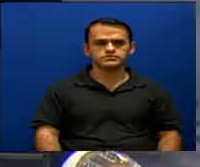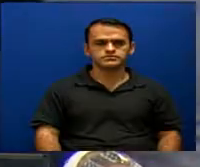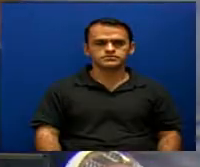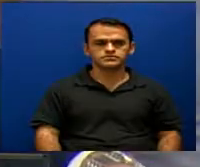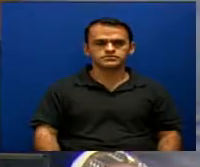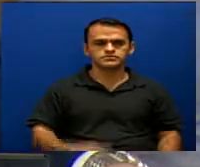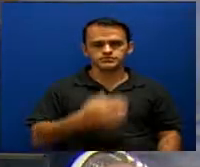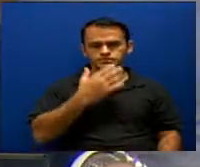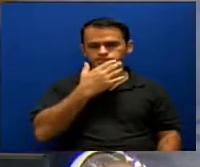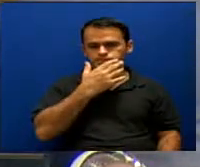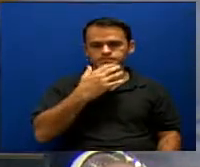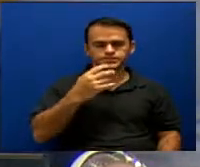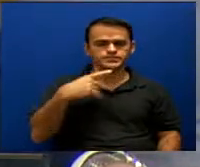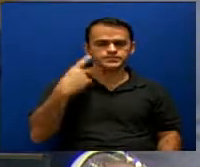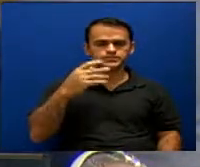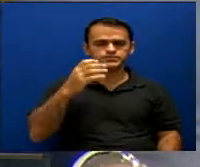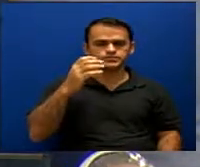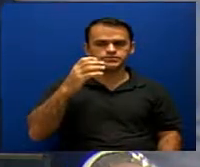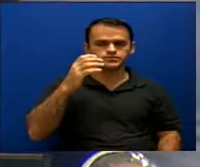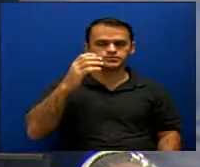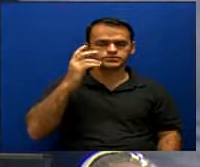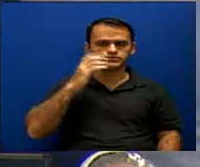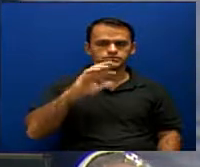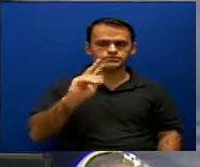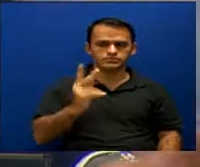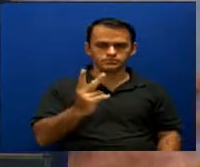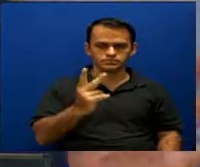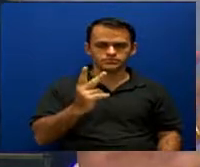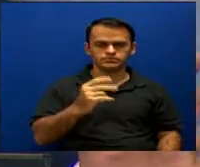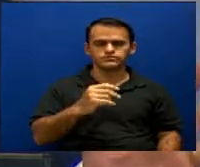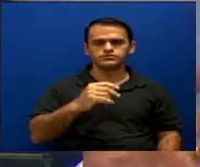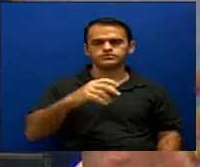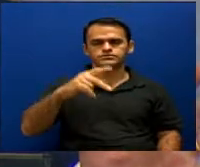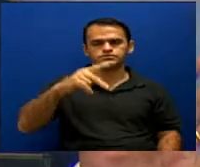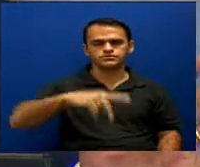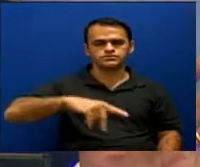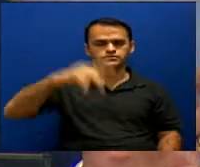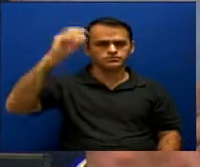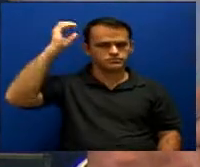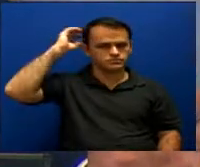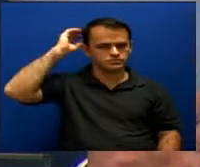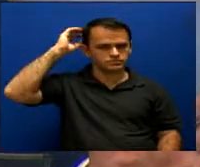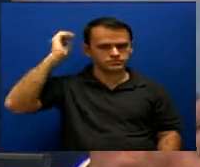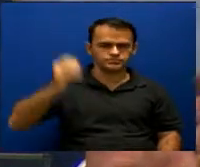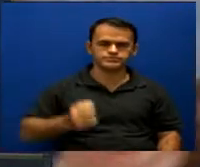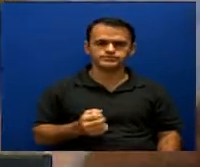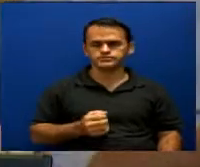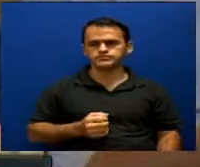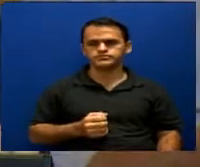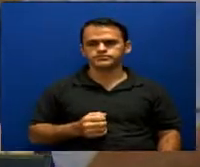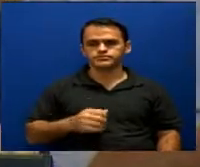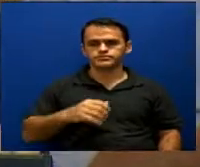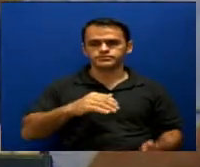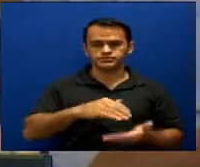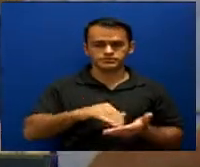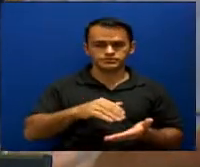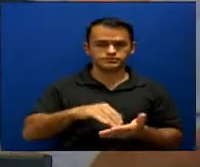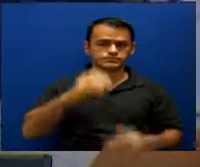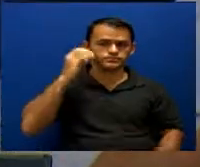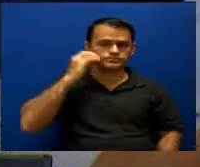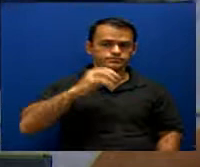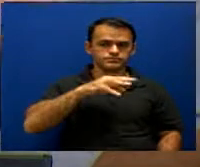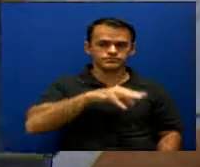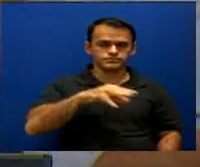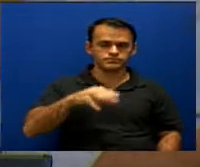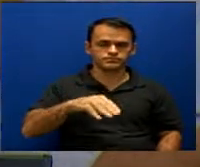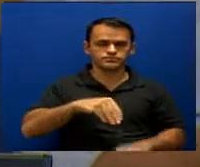Deixa eu falar só uma coisa aqui, vereador Útil, vereador Périx. Para não abrir precedentes, o secretário Marinho Martins está